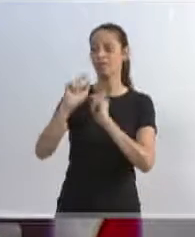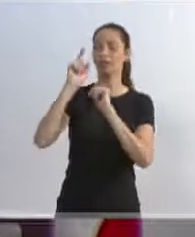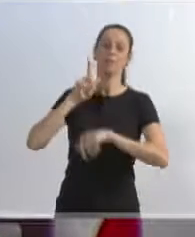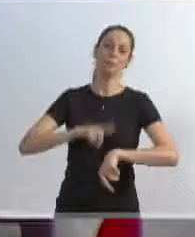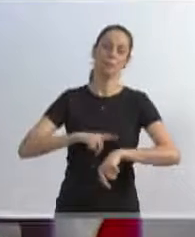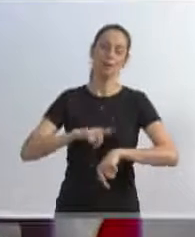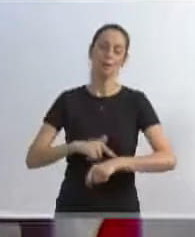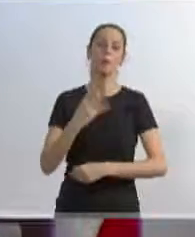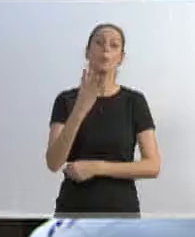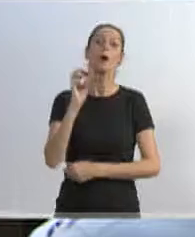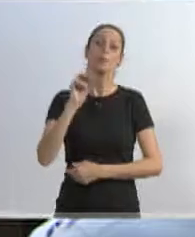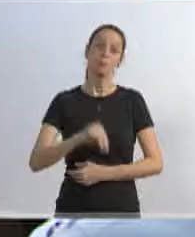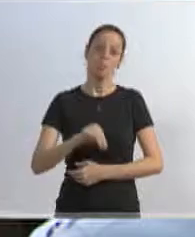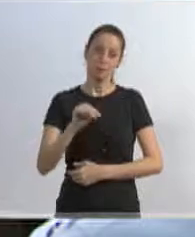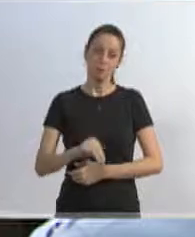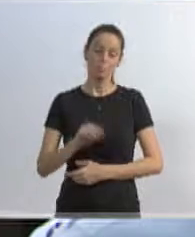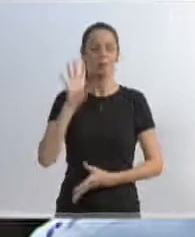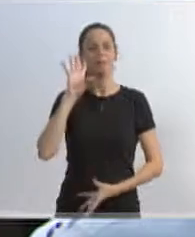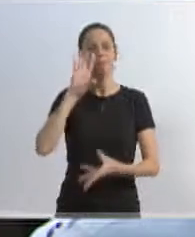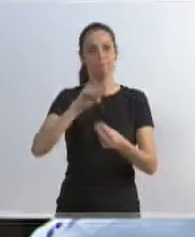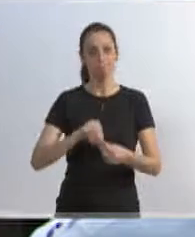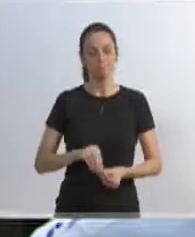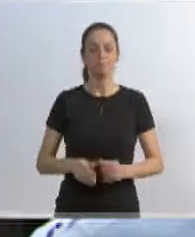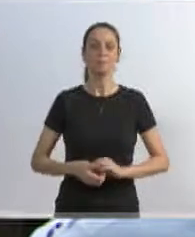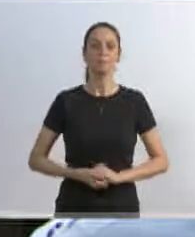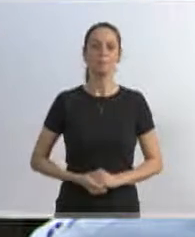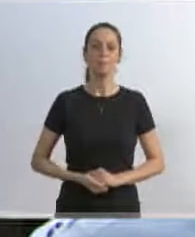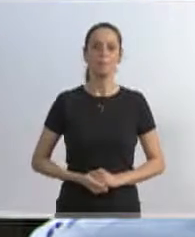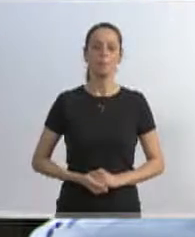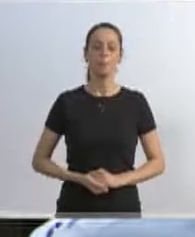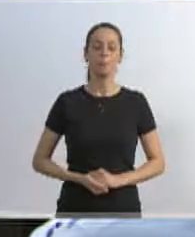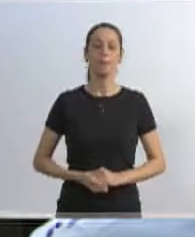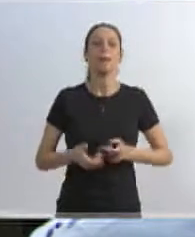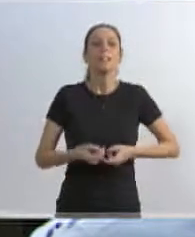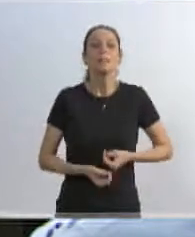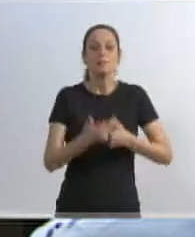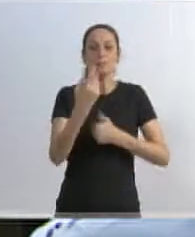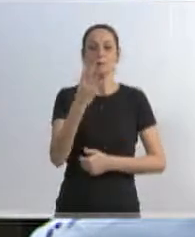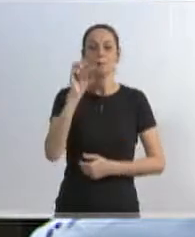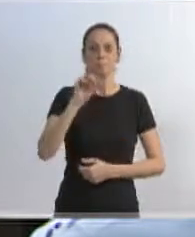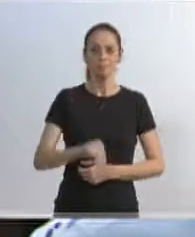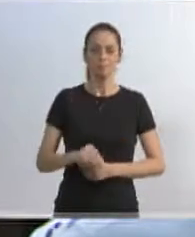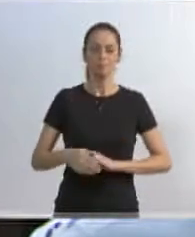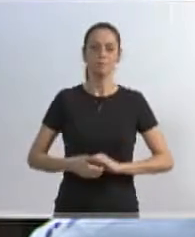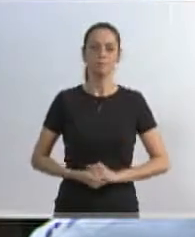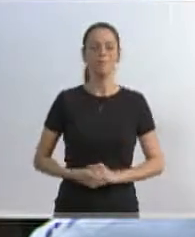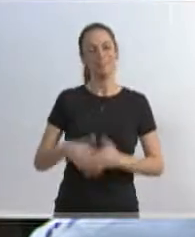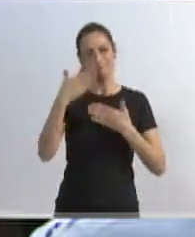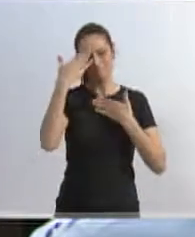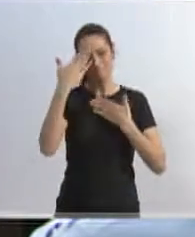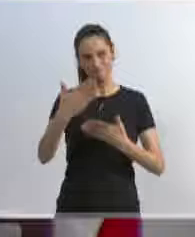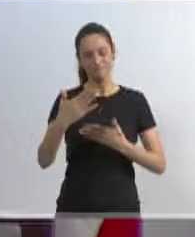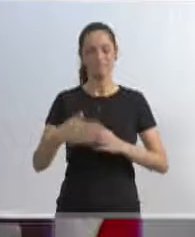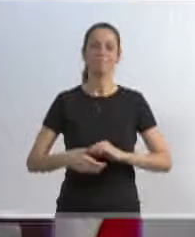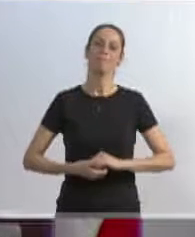de mais quatro minutos para concluir em vida ou sapatos no concelho mais quatro minutos obrigado